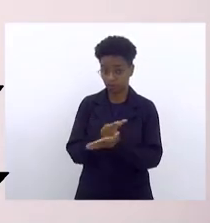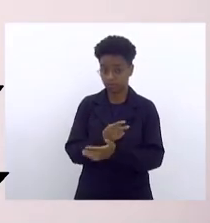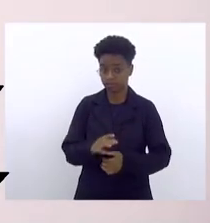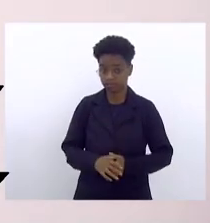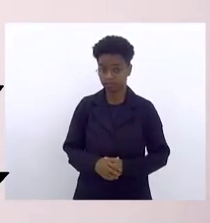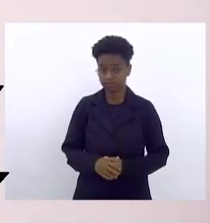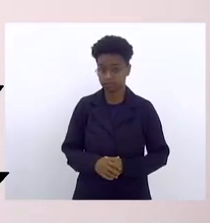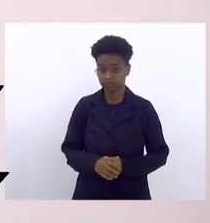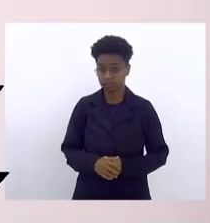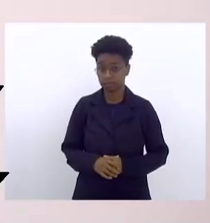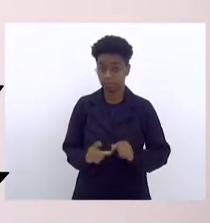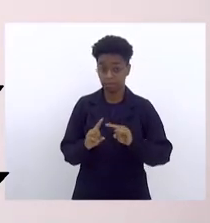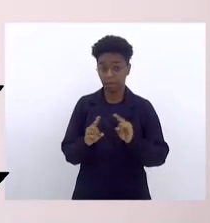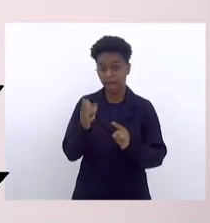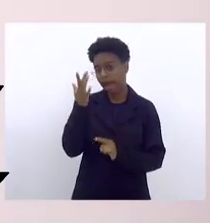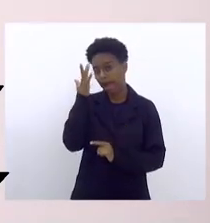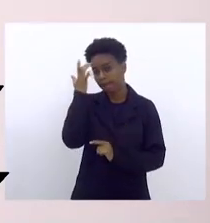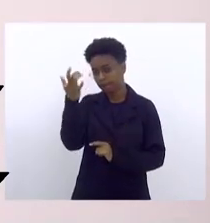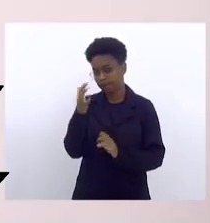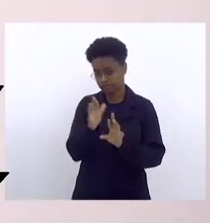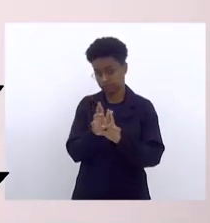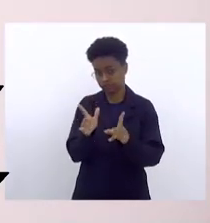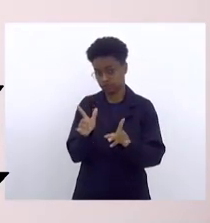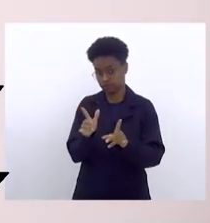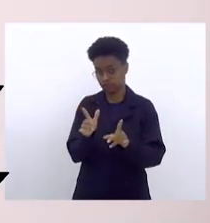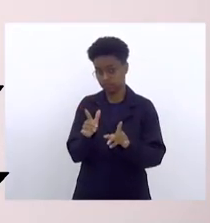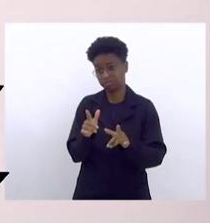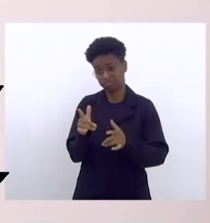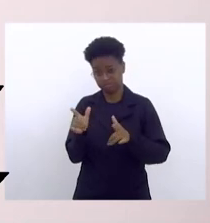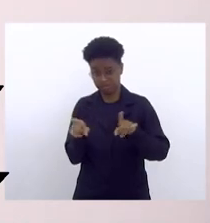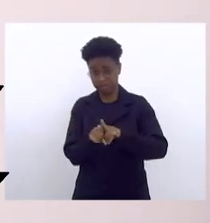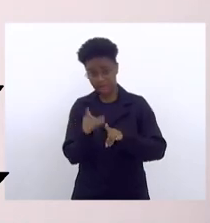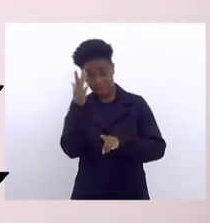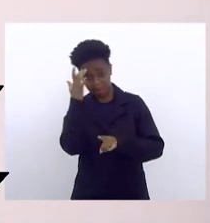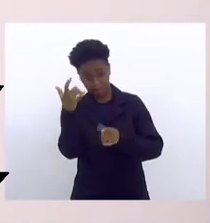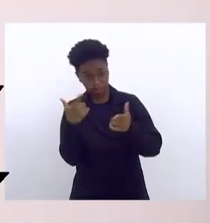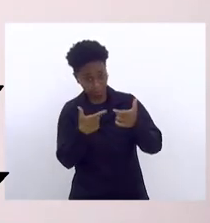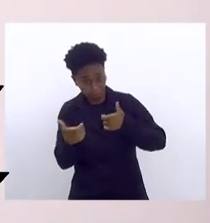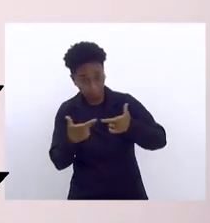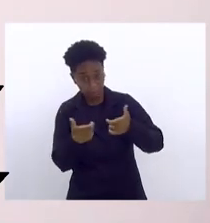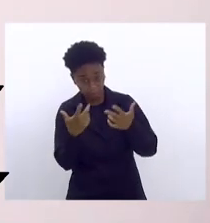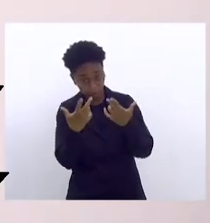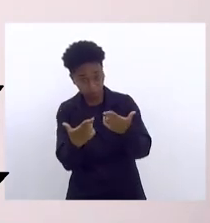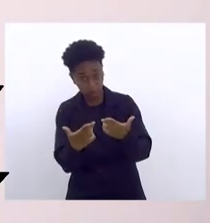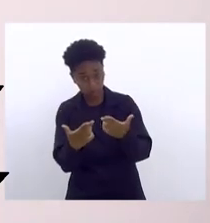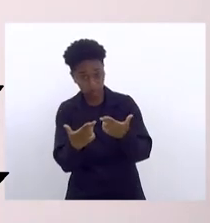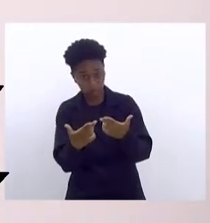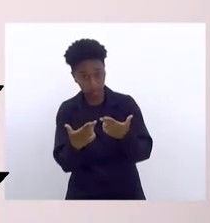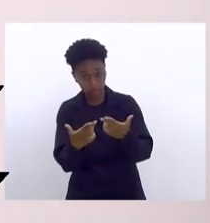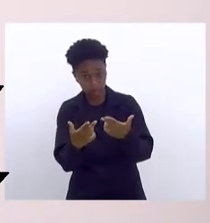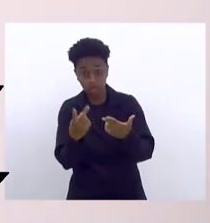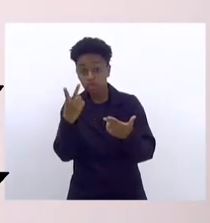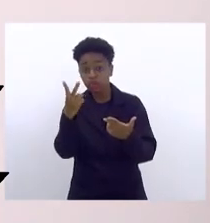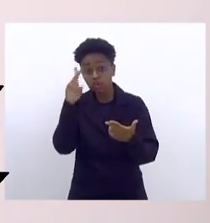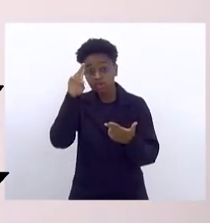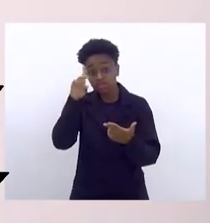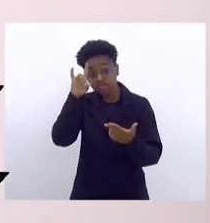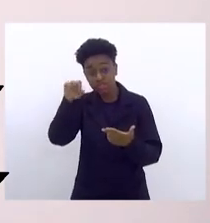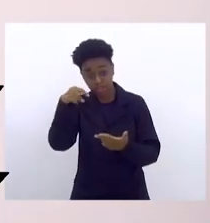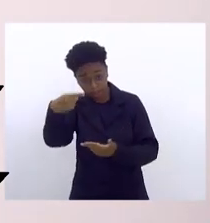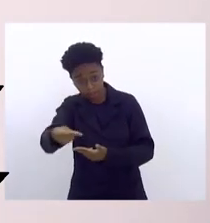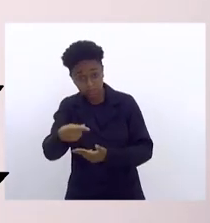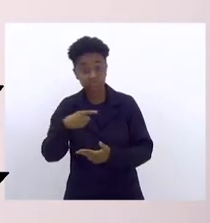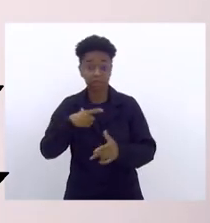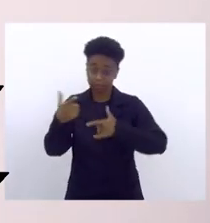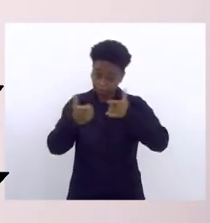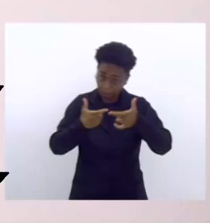mas sempre há um dia depois do tiroteio quando não tem tiroteio também no dia seguinte sempre há dois dias depois que às vezes também